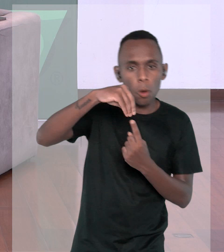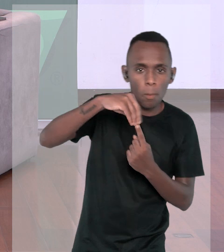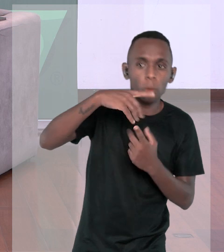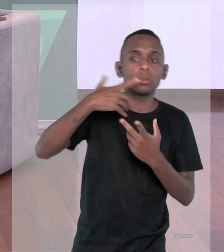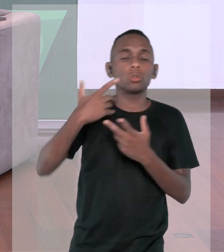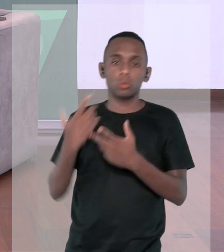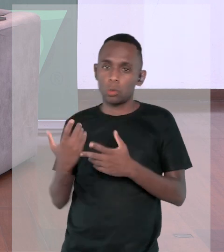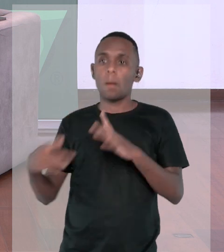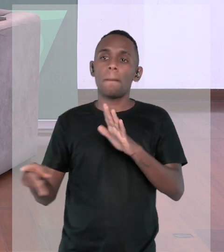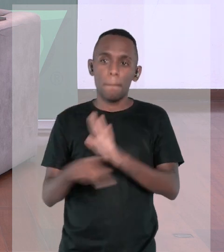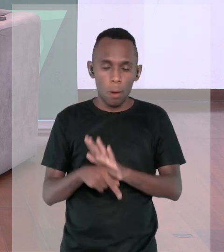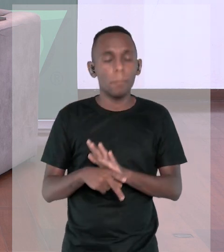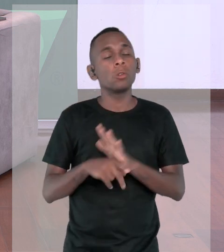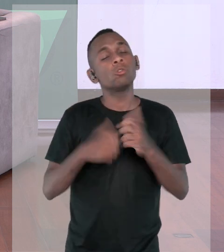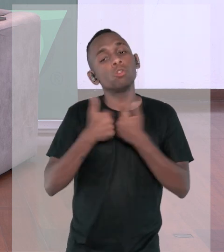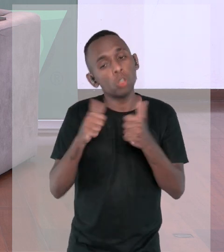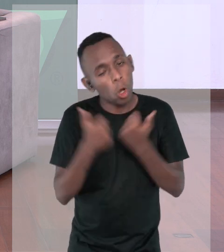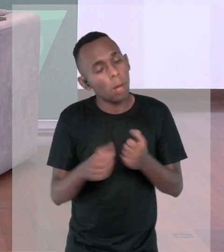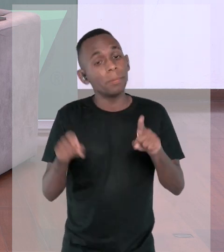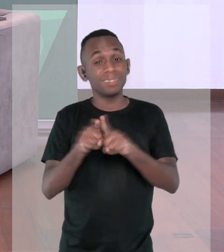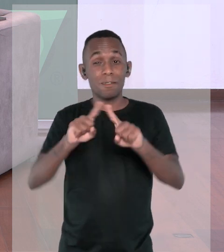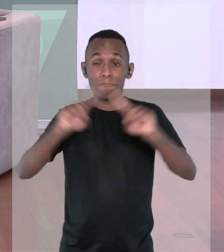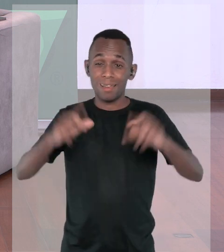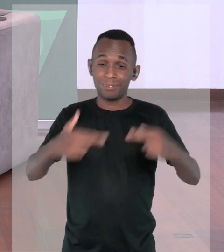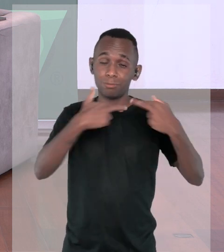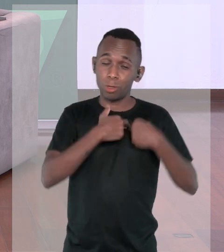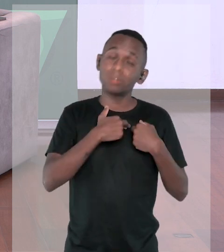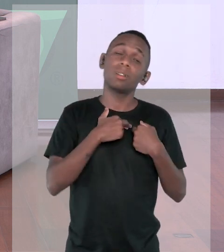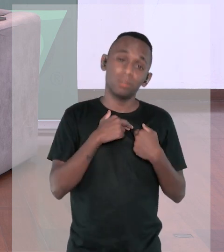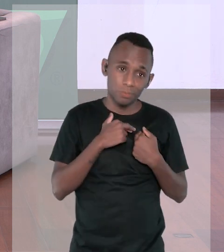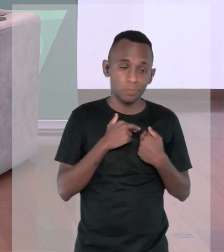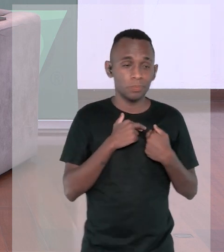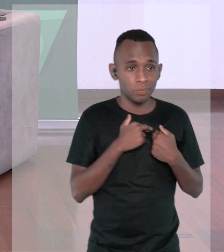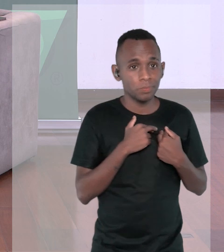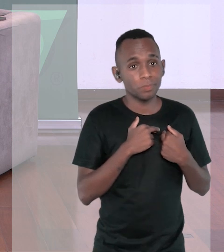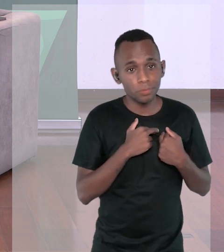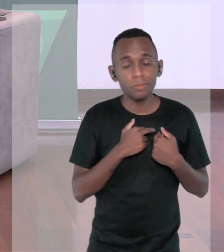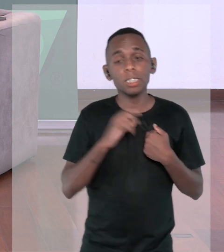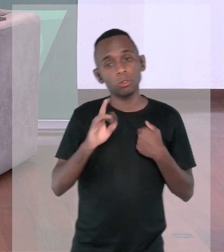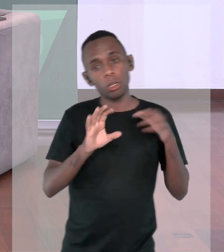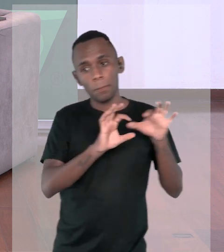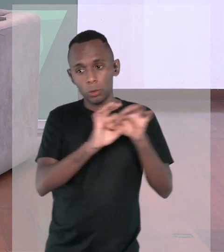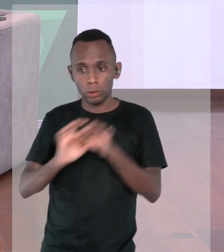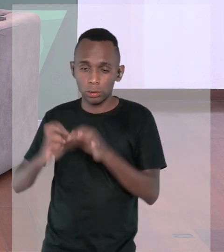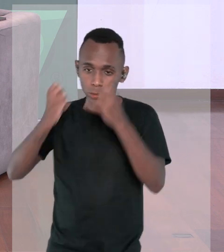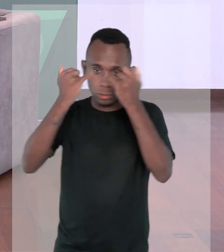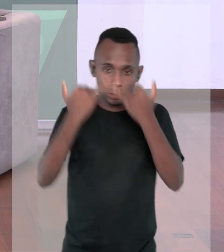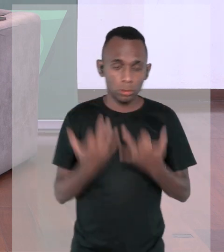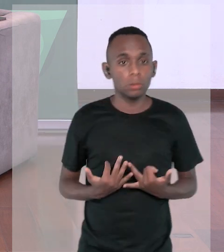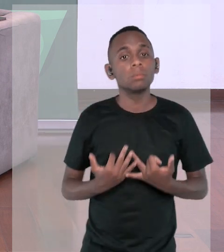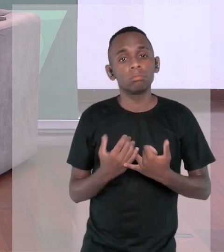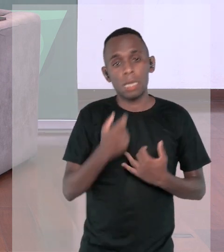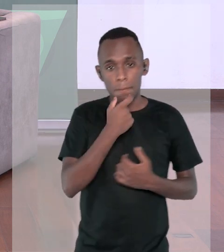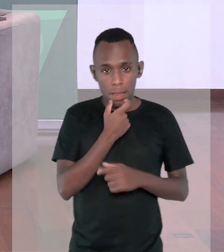E isso é employer branding. Agora, é uma extrema responsabilidade. E aí, só para contextualizar aqui, employer